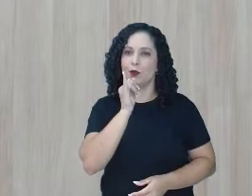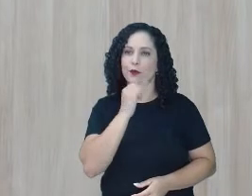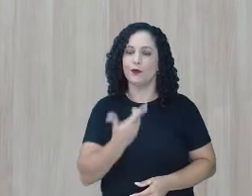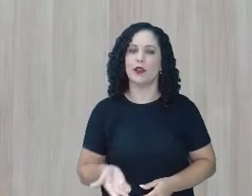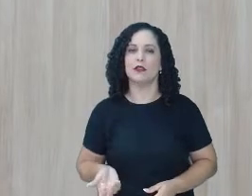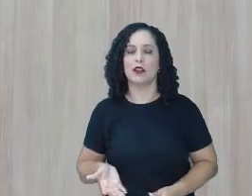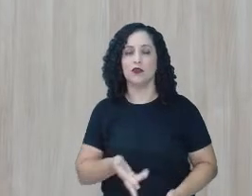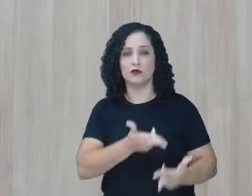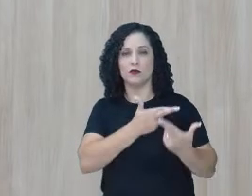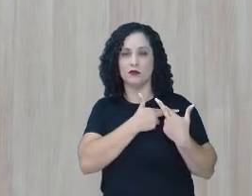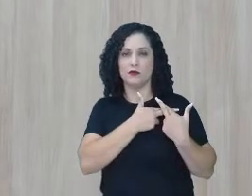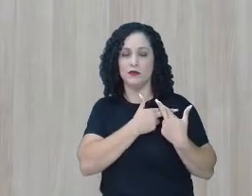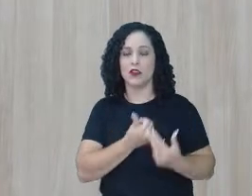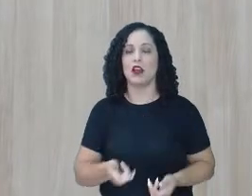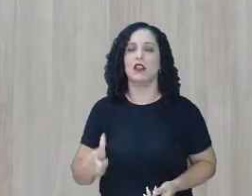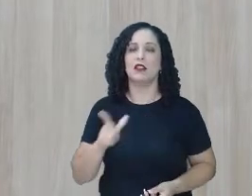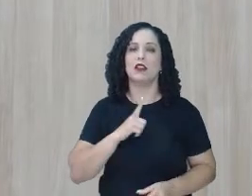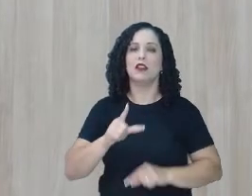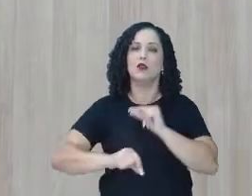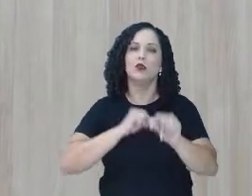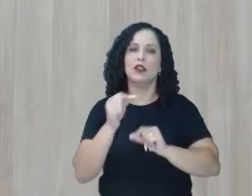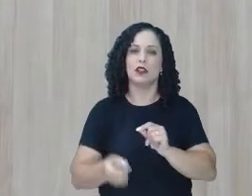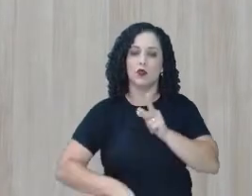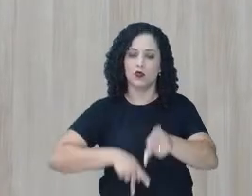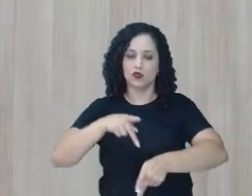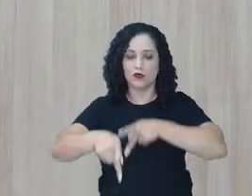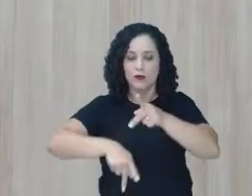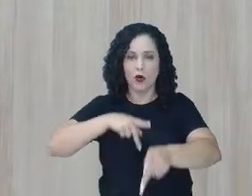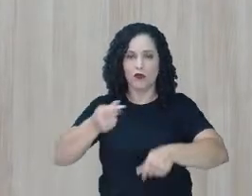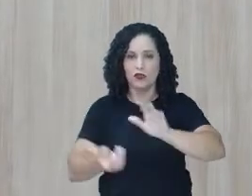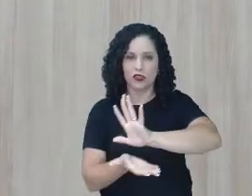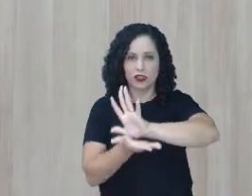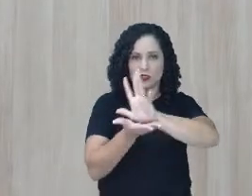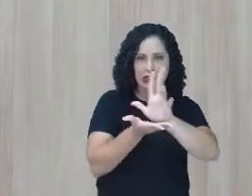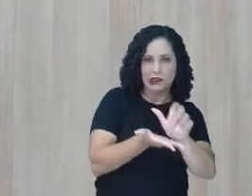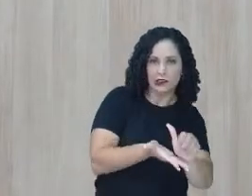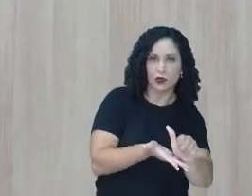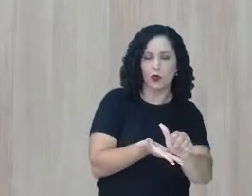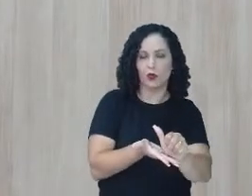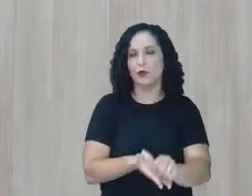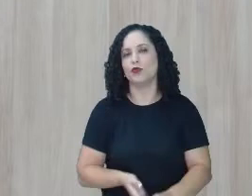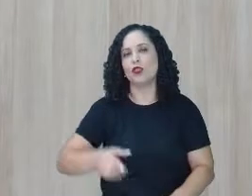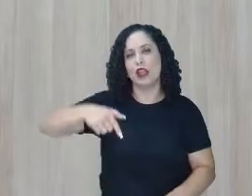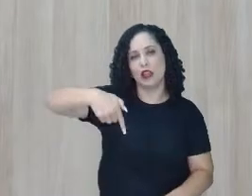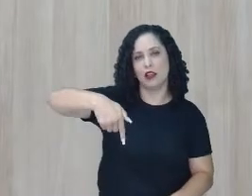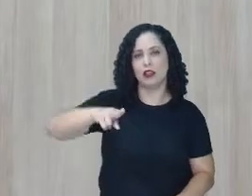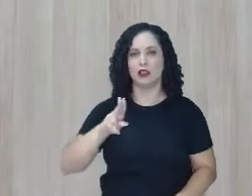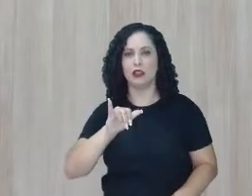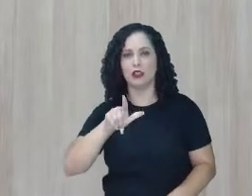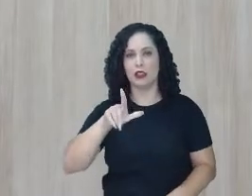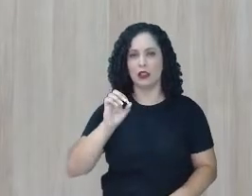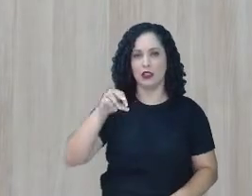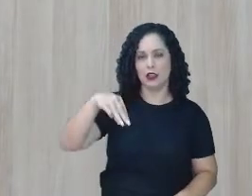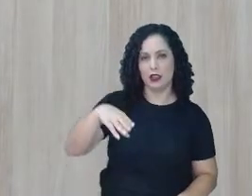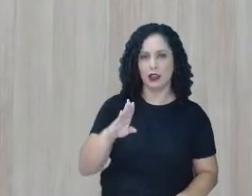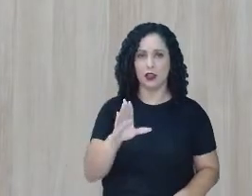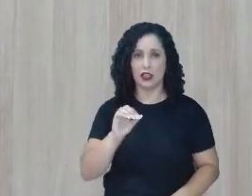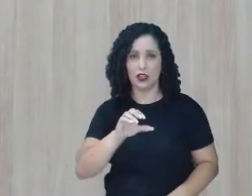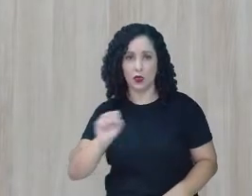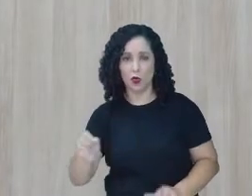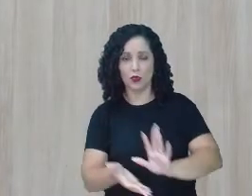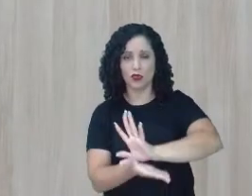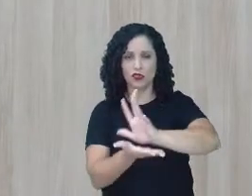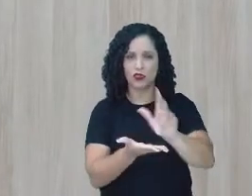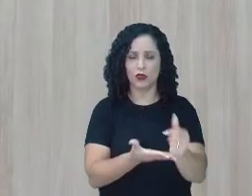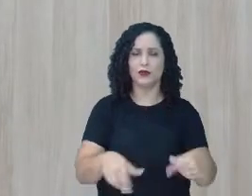papel a gente tem a presença dos quilombos, né? São pessoas que se levantaram mesmo. Na aula passada a gente falou sobre a revolta dos malês